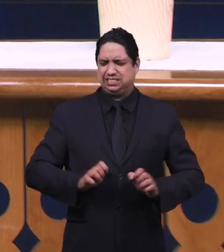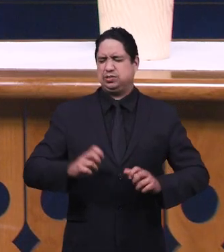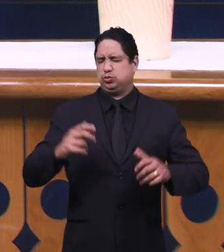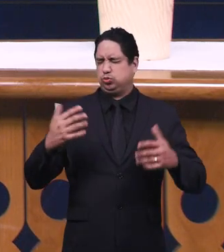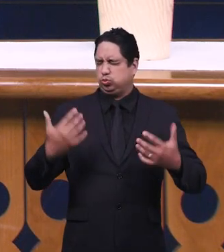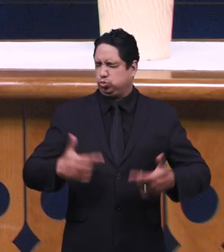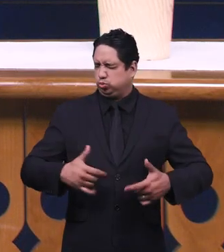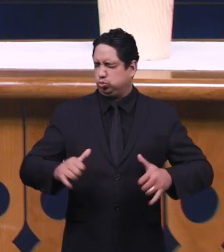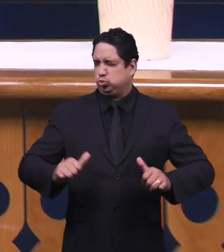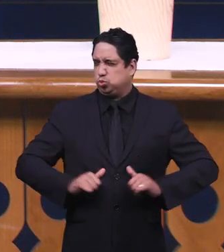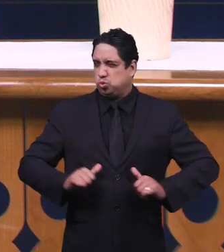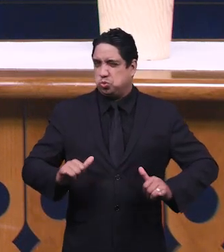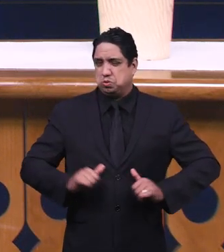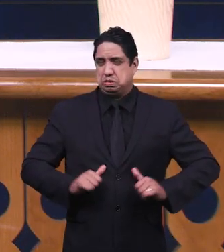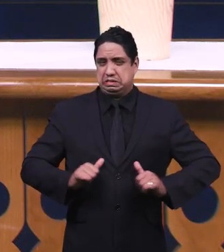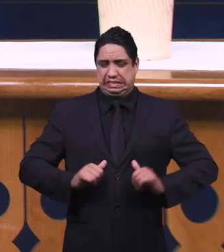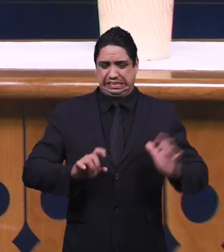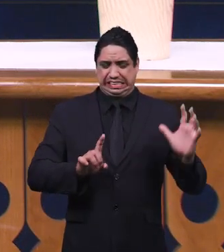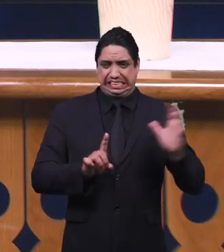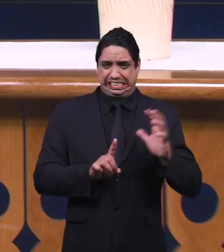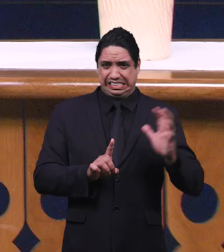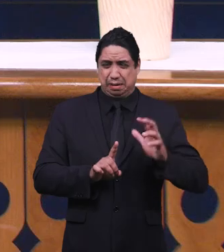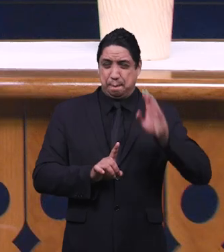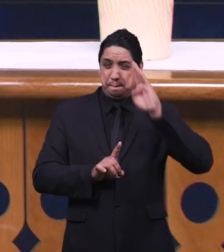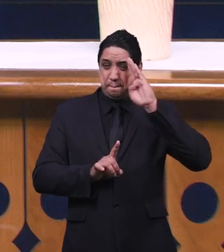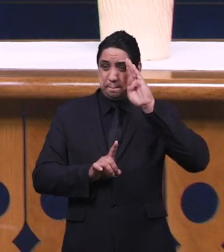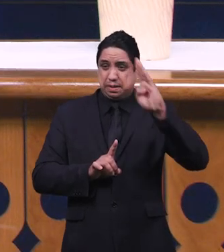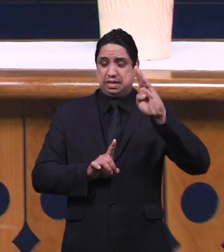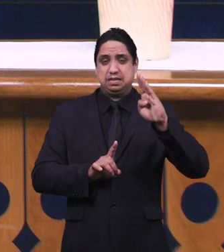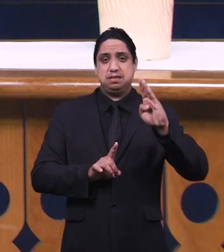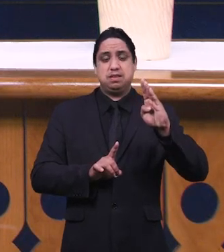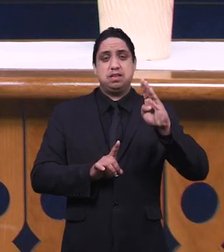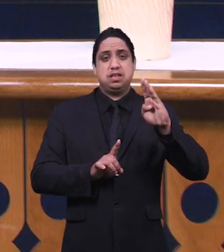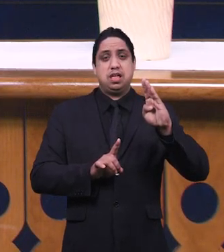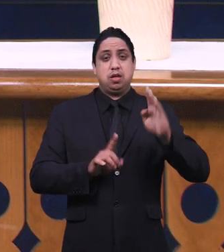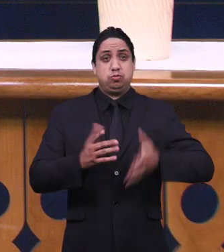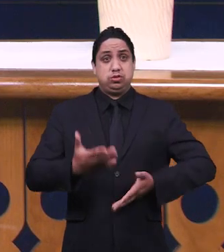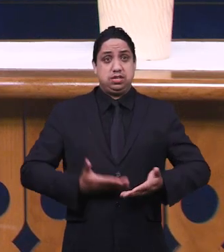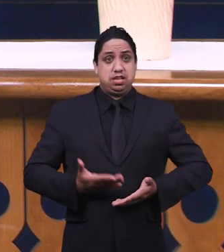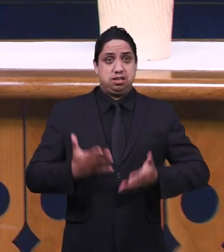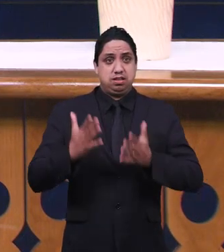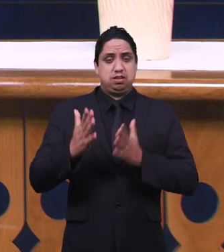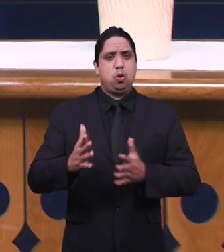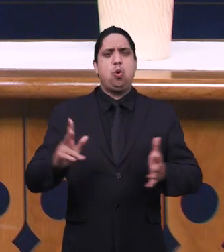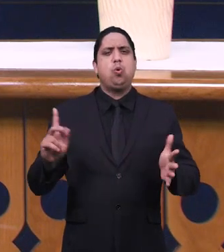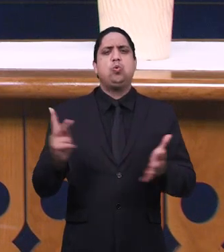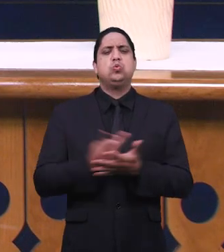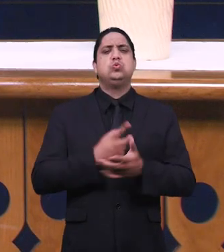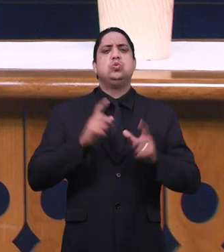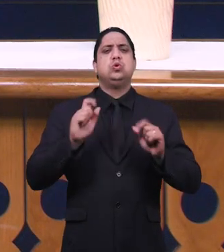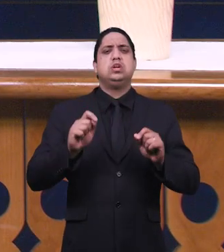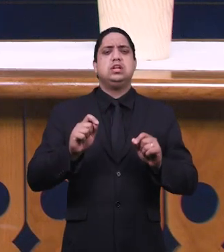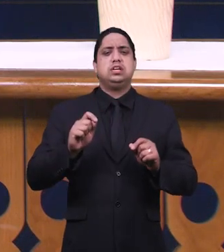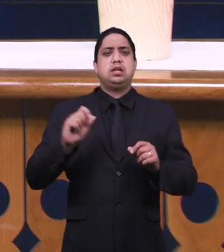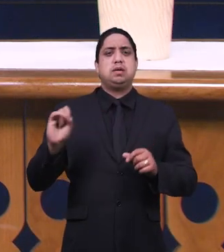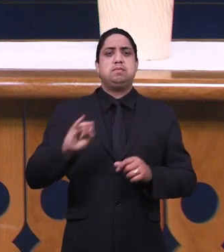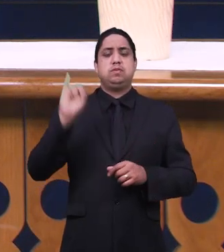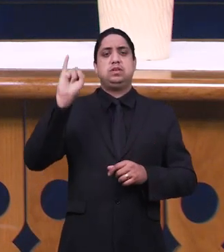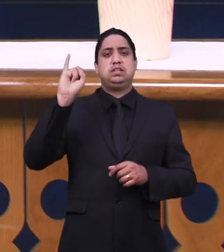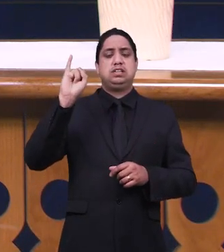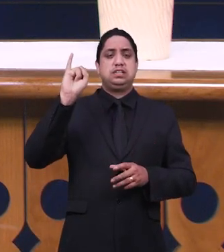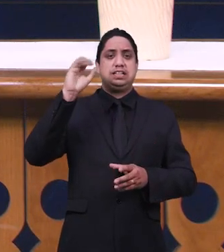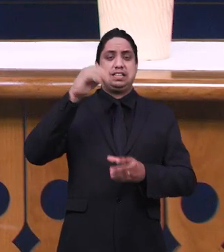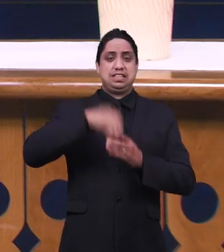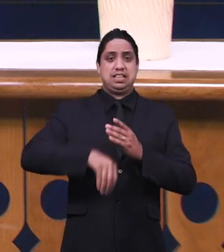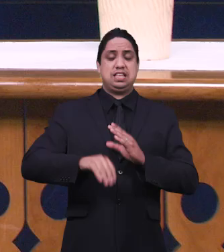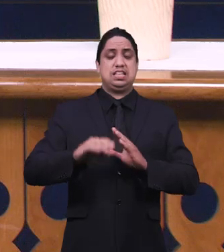sofreu as maiores perseguições, o auge da perseguição aos cristãos. O que acontecia de